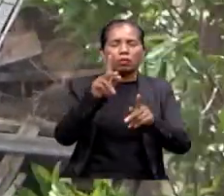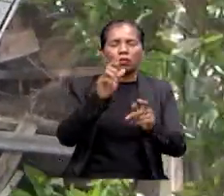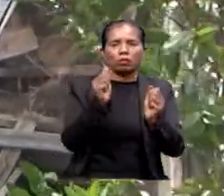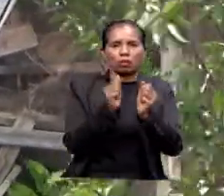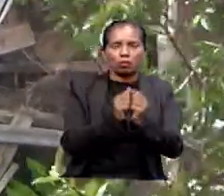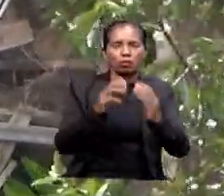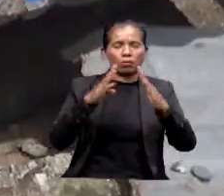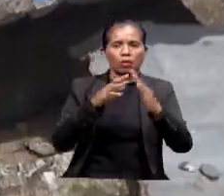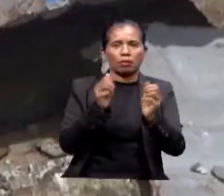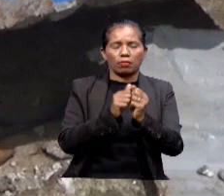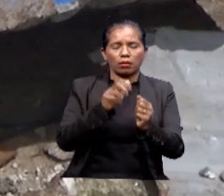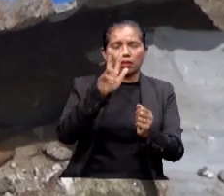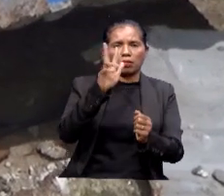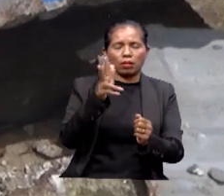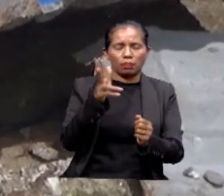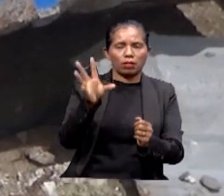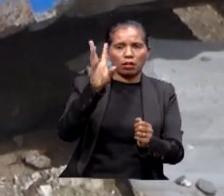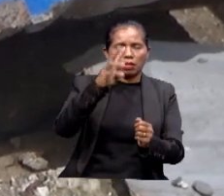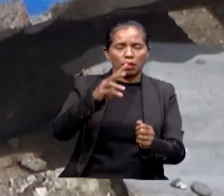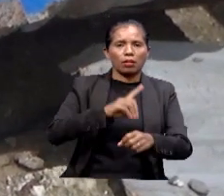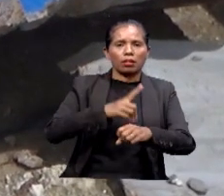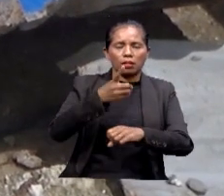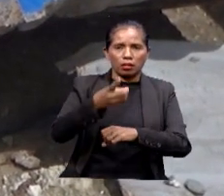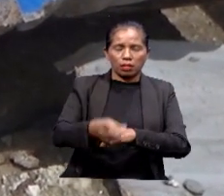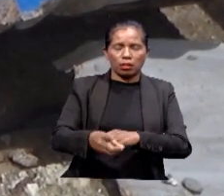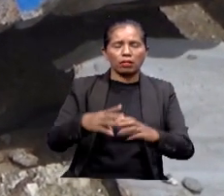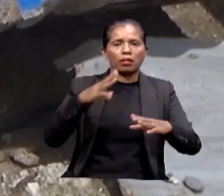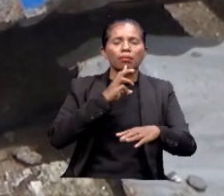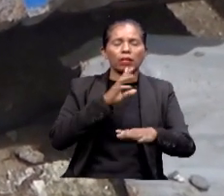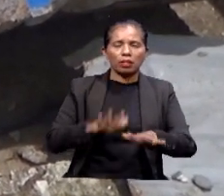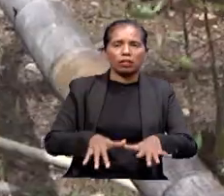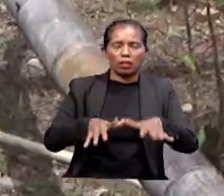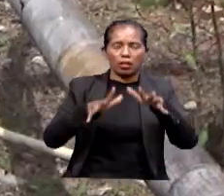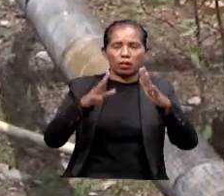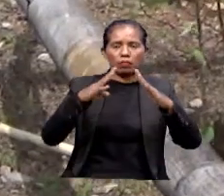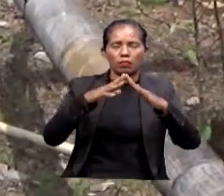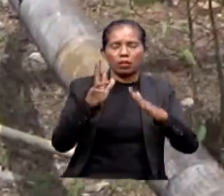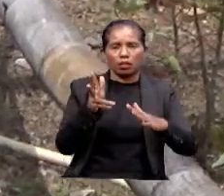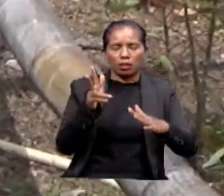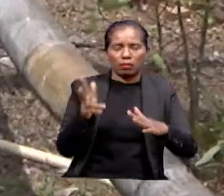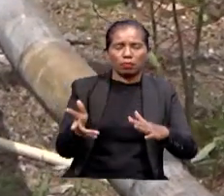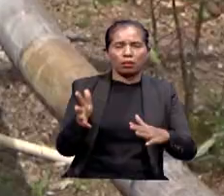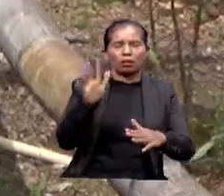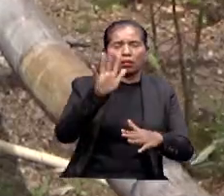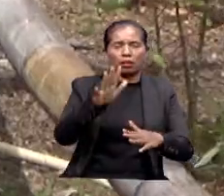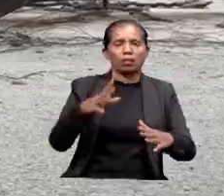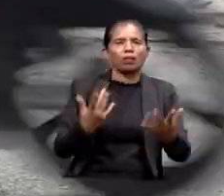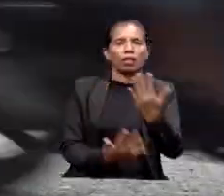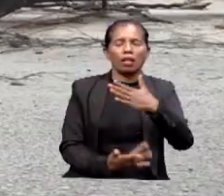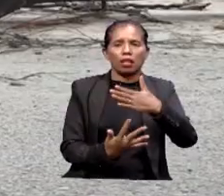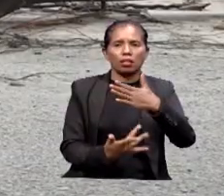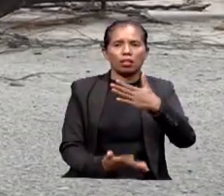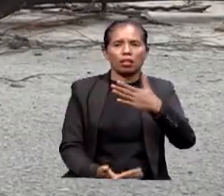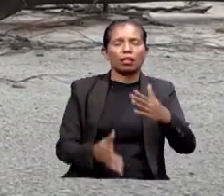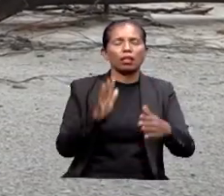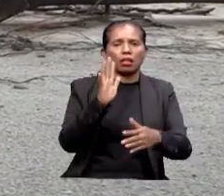nulu resignen, inundação estraga uma tolu nulu resign tolu, no incêndio lima nulu resign walu. Tuir